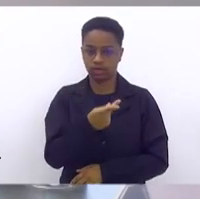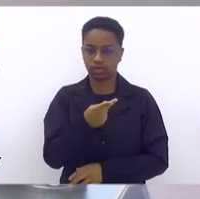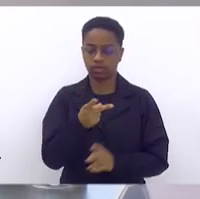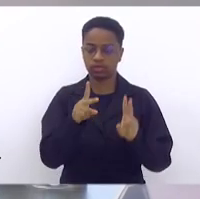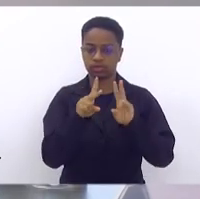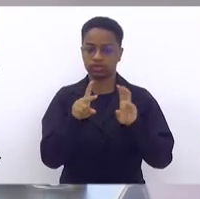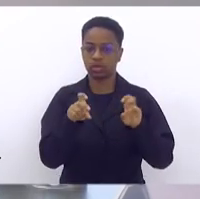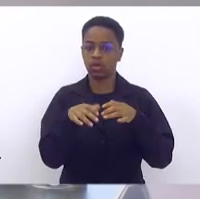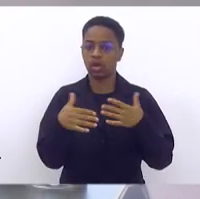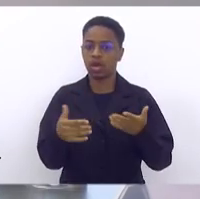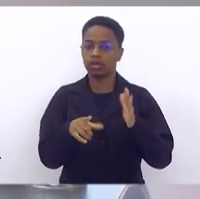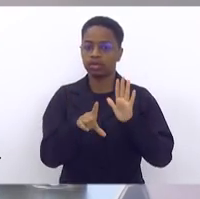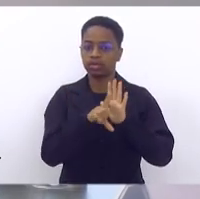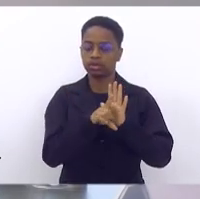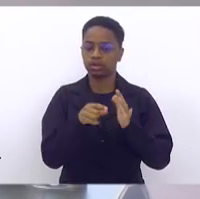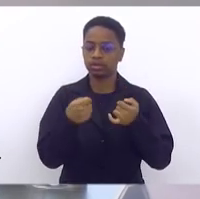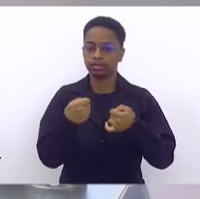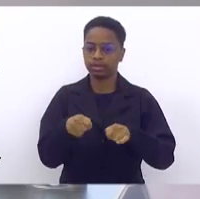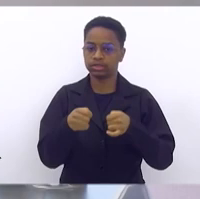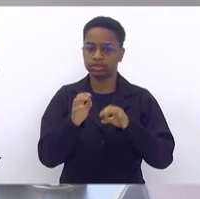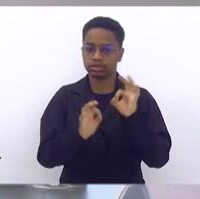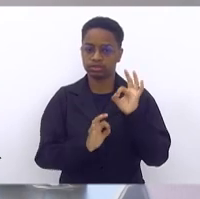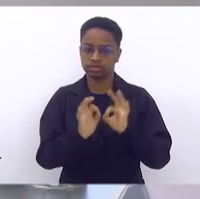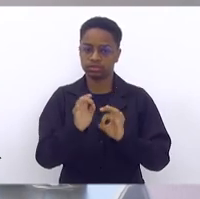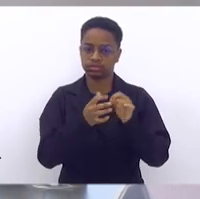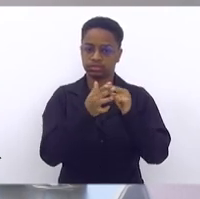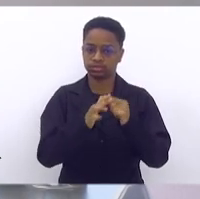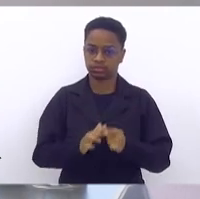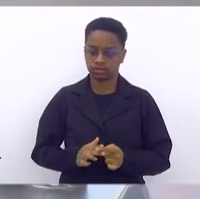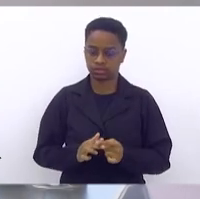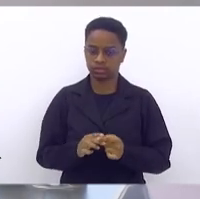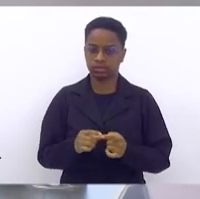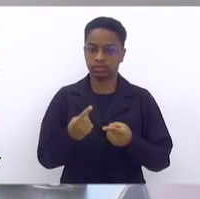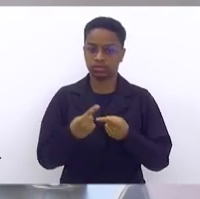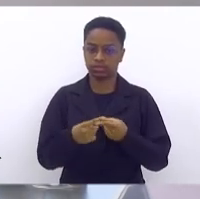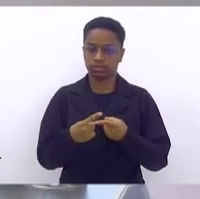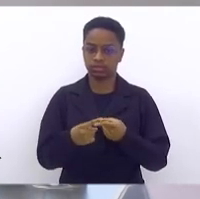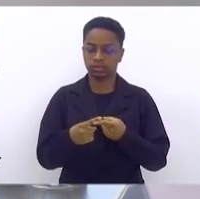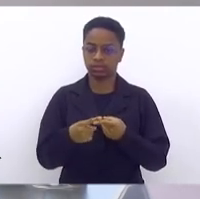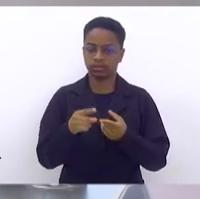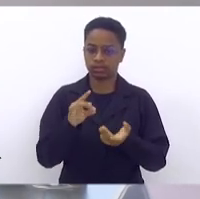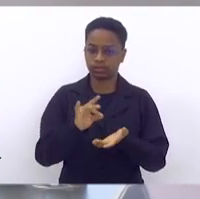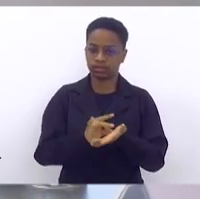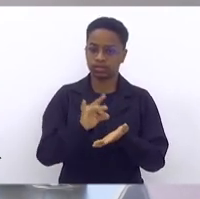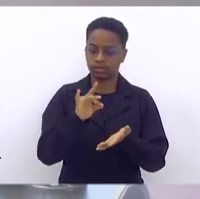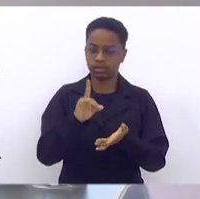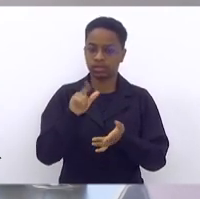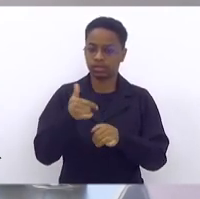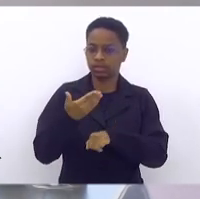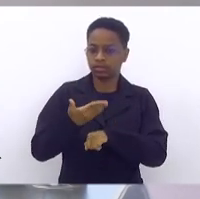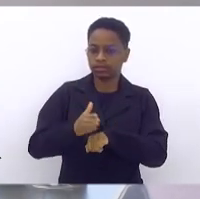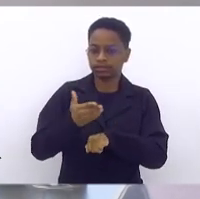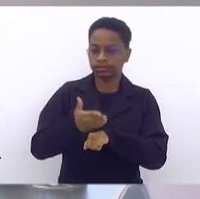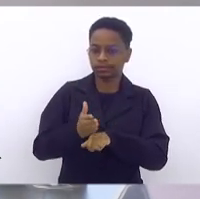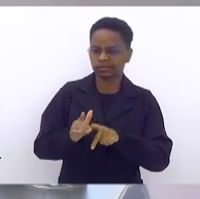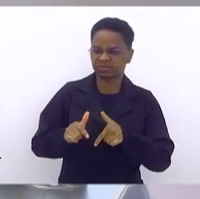leis precisaria ser regulamentada, né, porque é realmente uma prática comum,